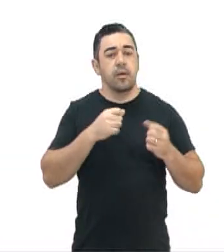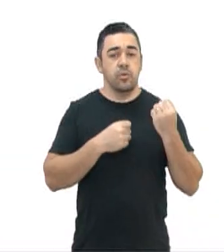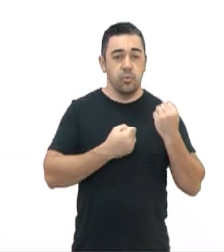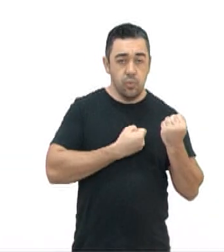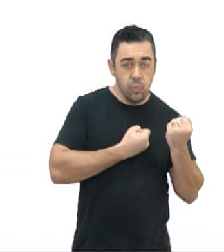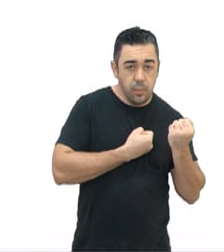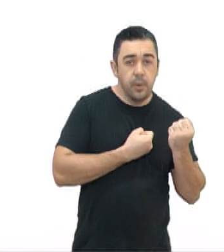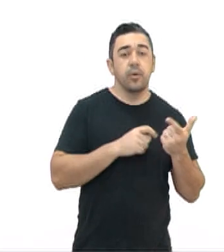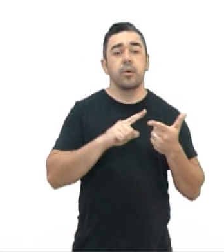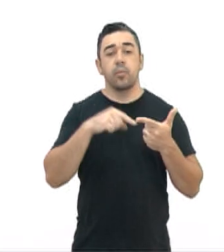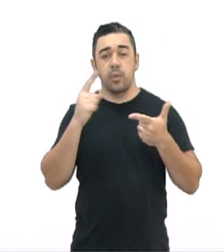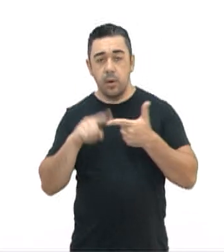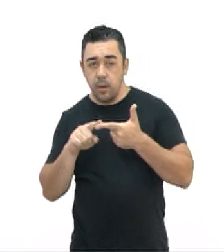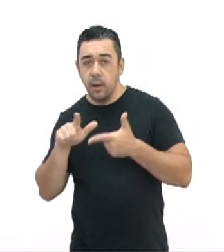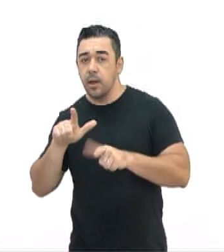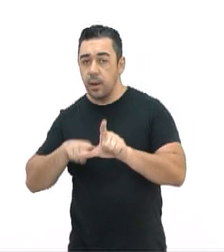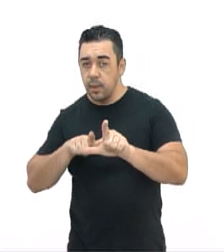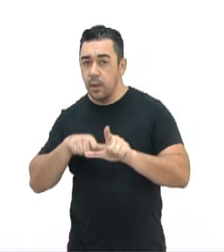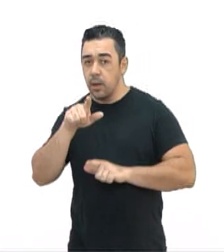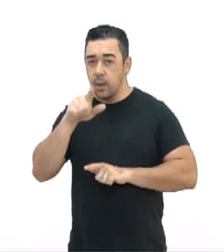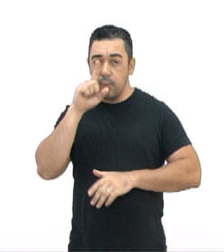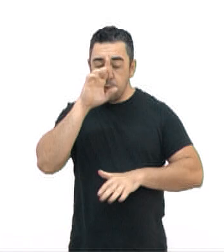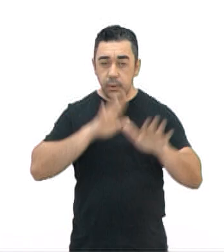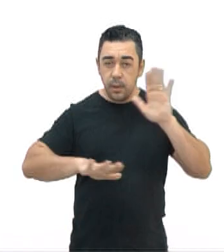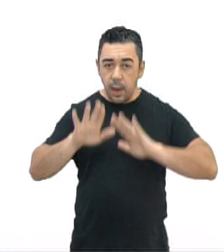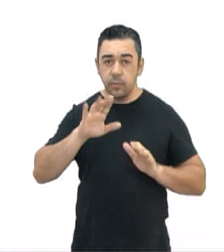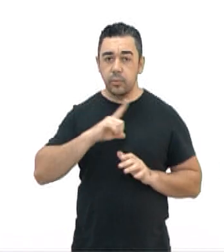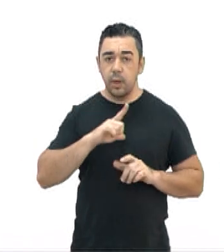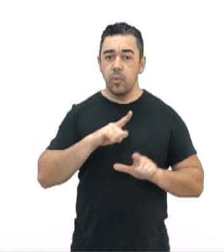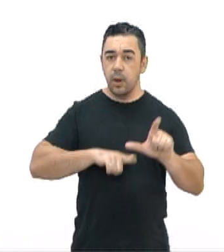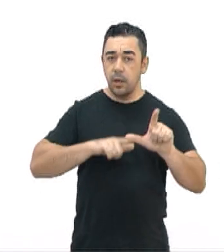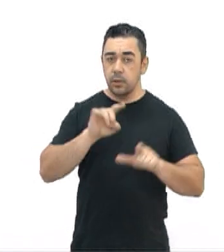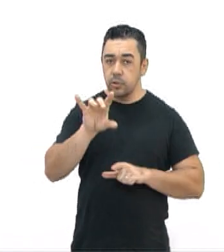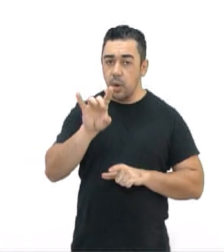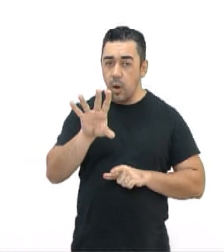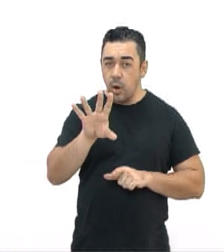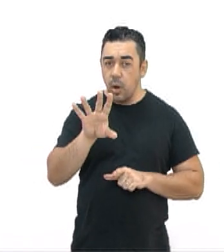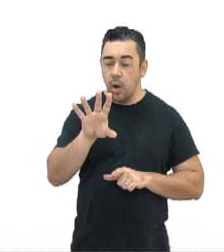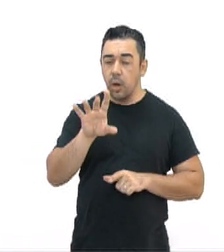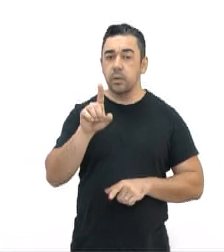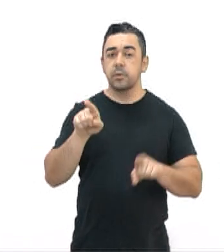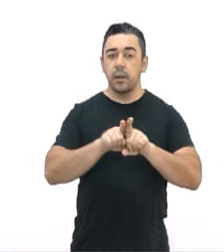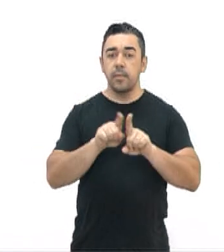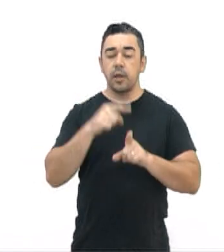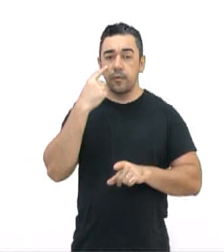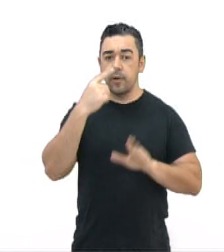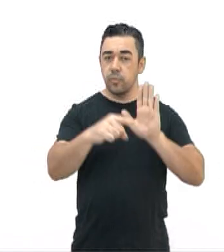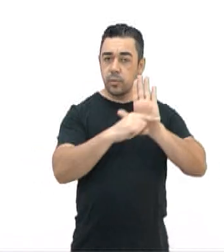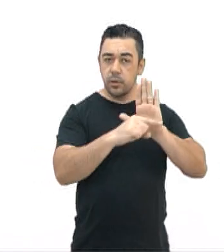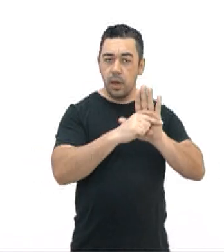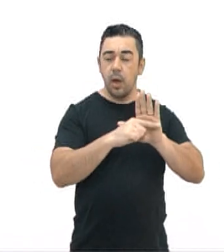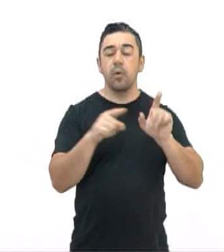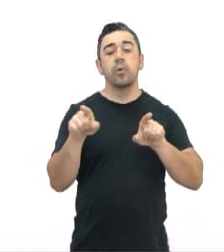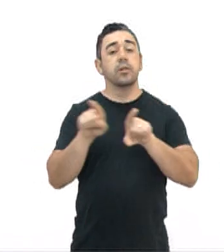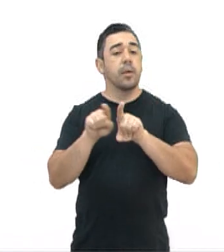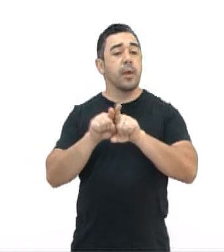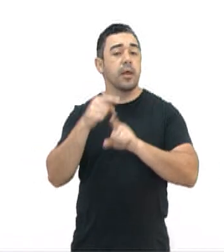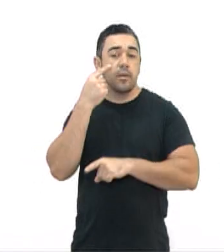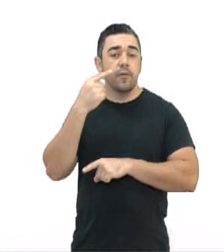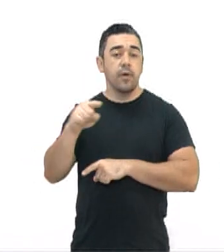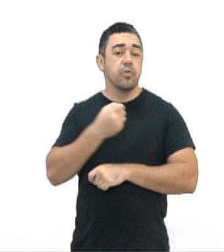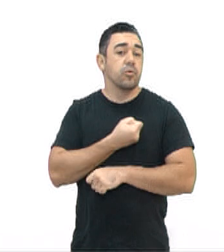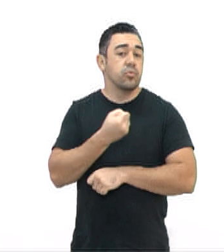as partes literais. Cuidem quando eu apenas tenho a letra. Cuidem com o sinal e cuidem com o quê? A